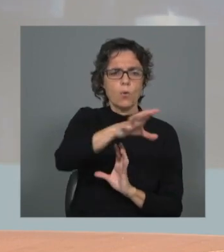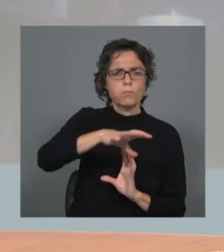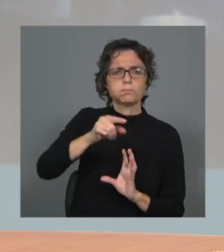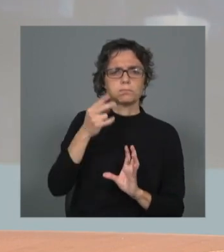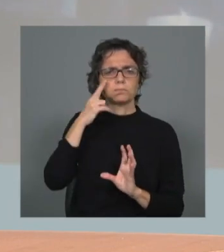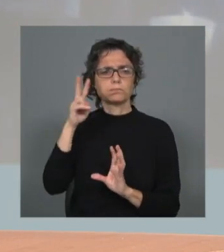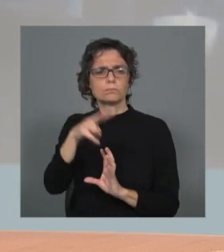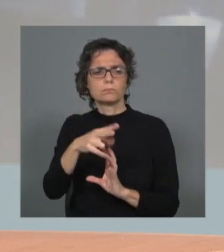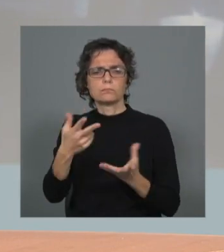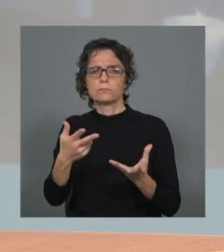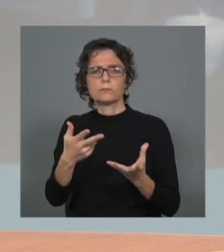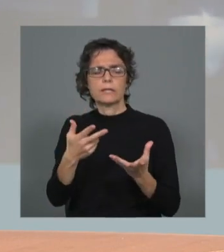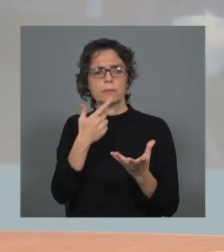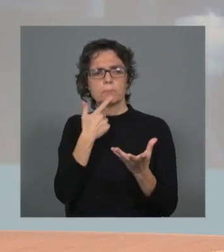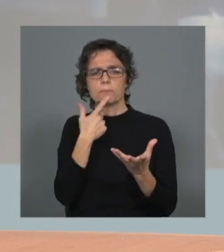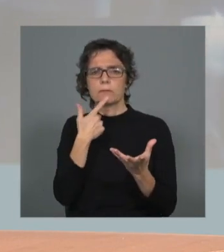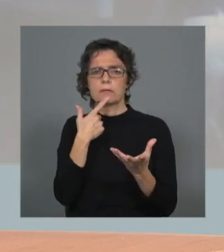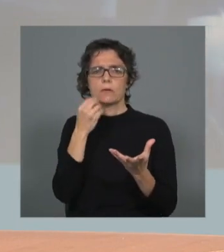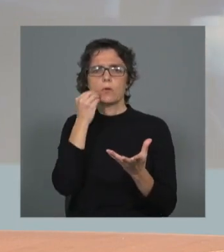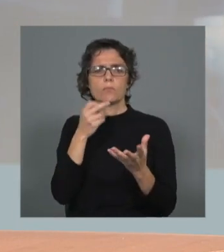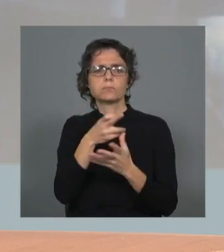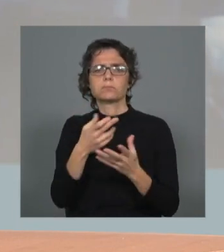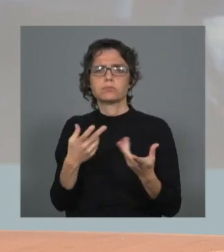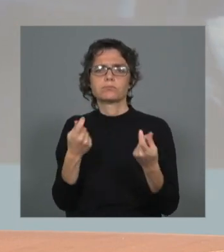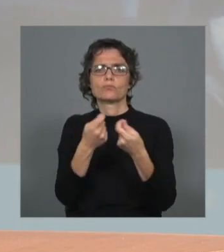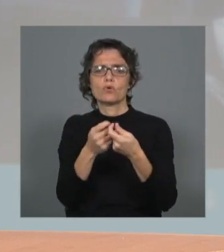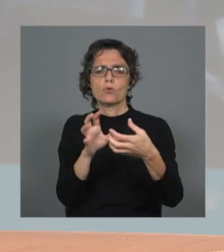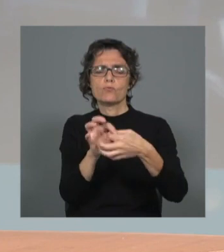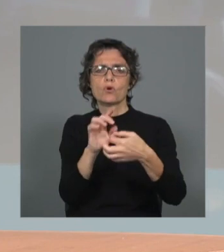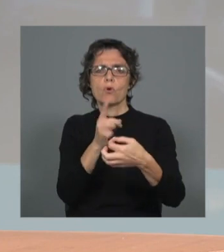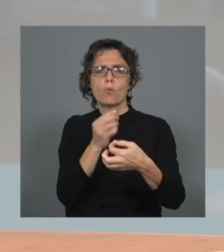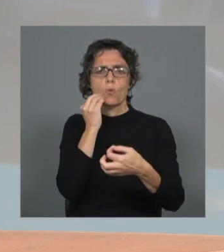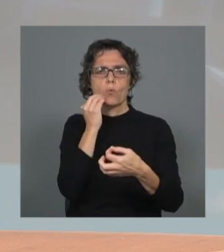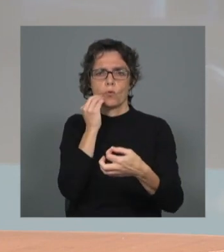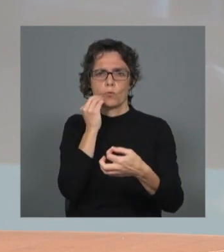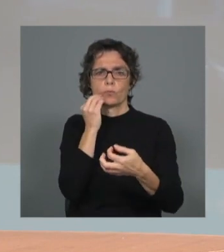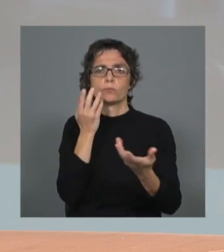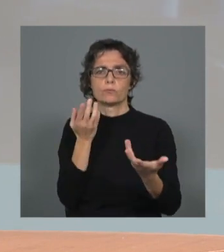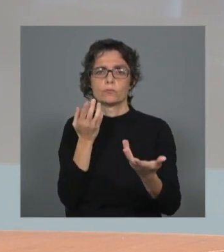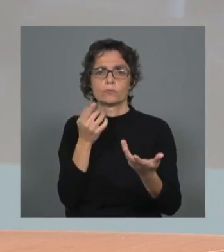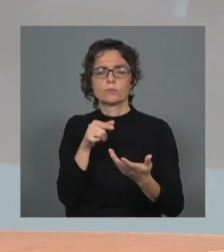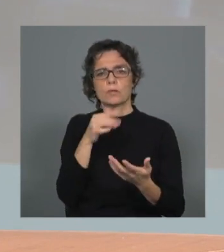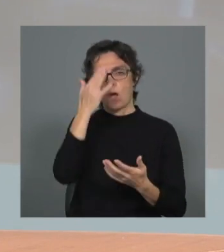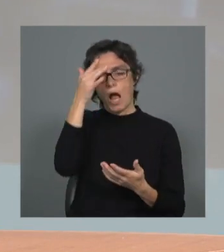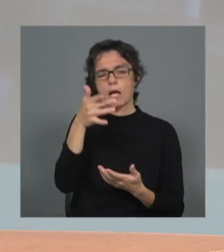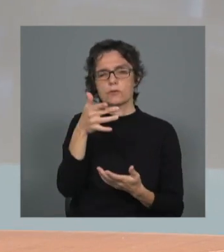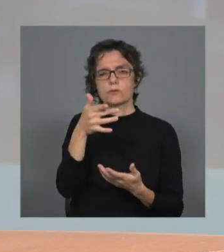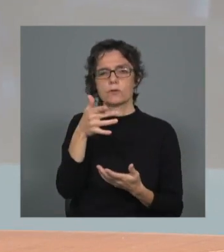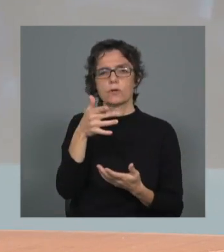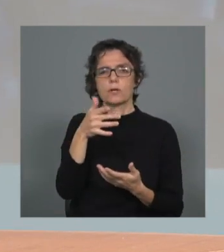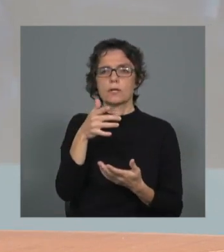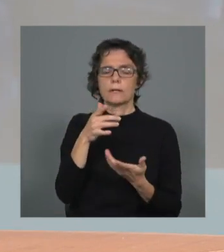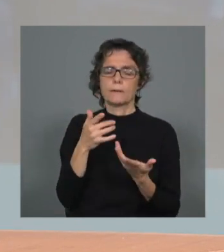resposta comum àquilo que se está a passar. E eu acho que isso marcou muito o tom depois da viagem e da proximidade que foi